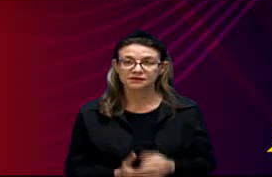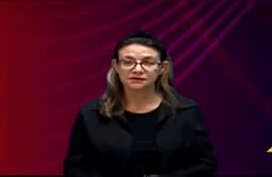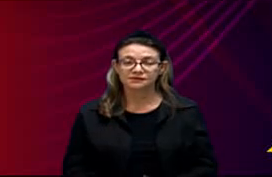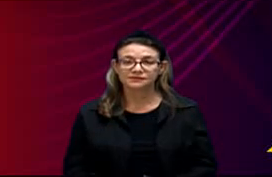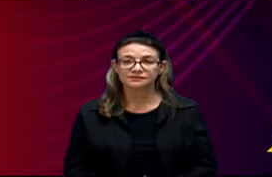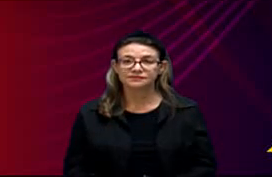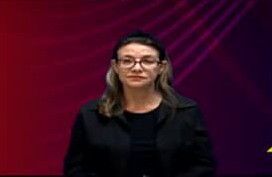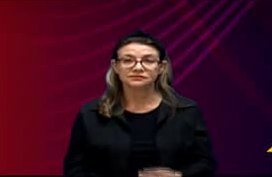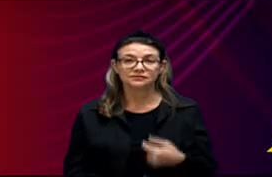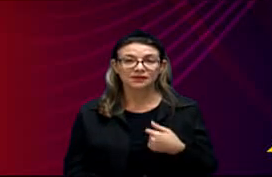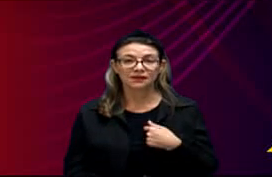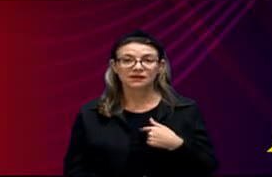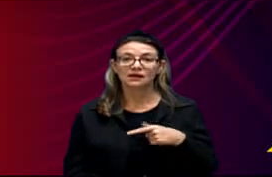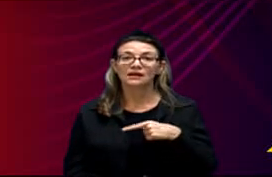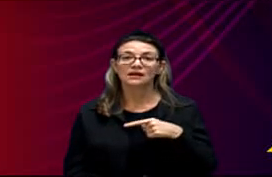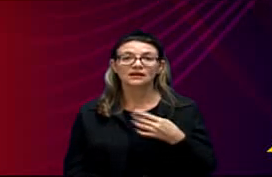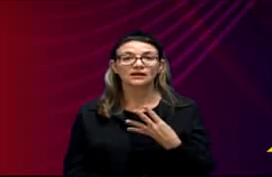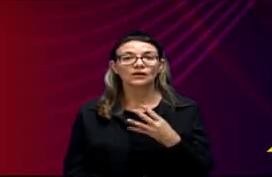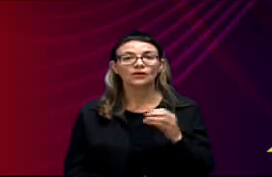mandato